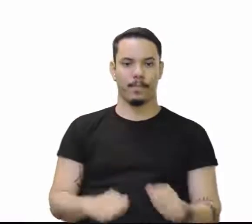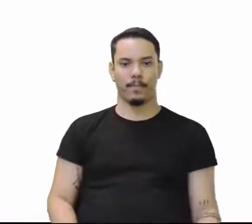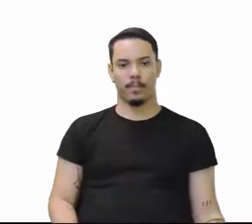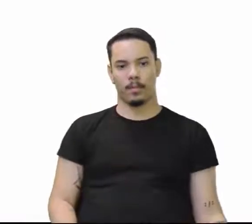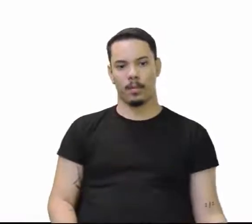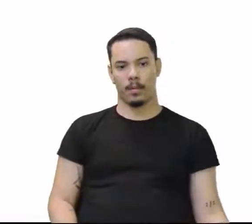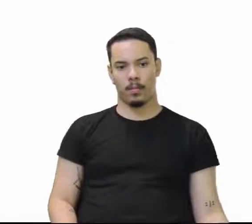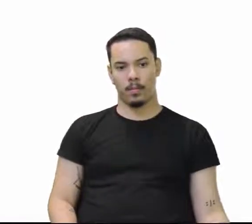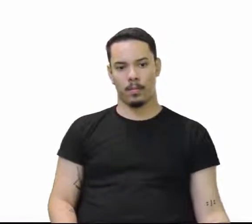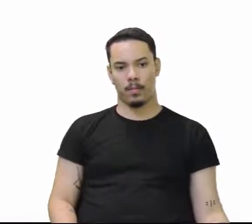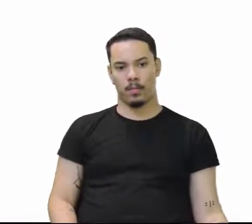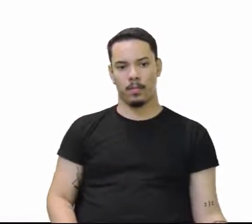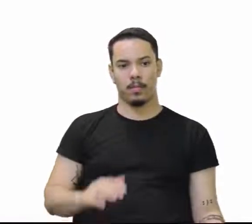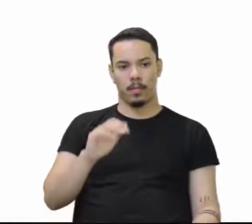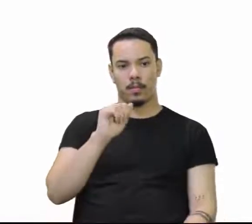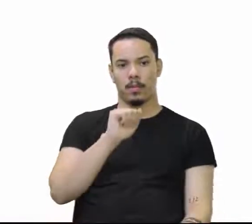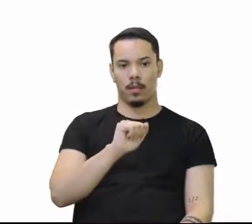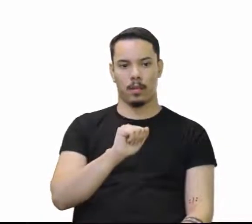Aloysio Pinheiro.